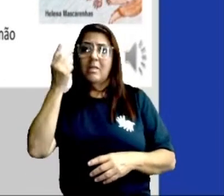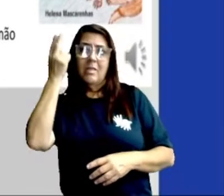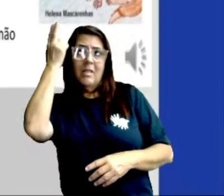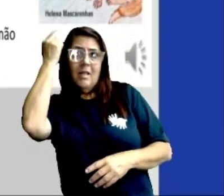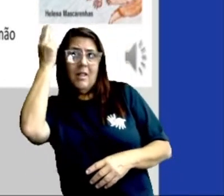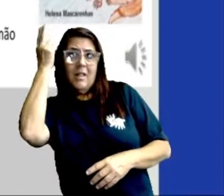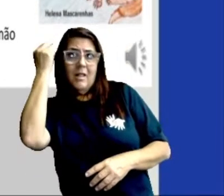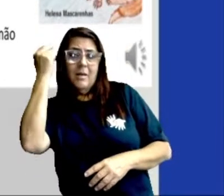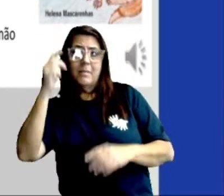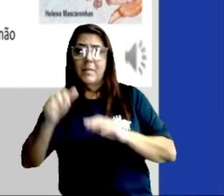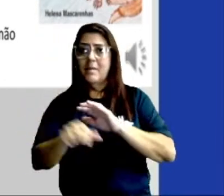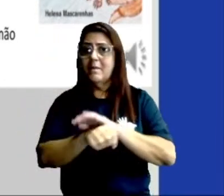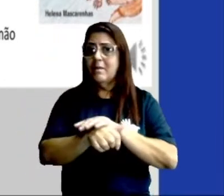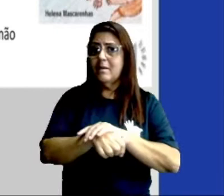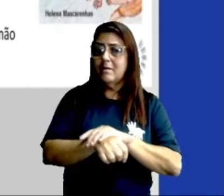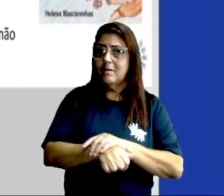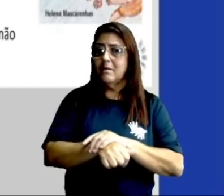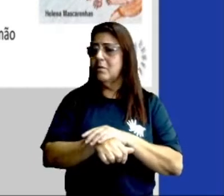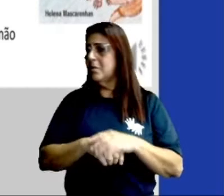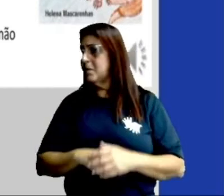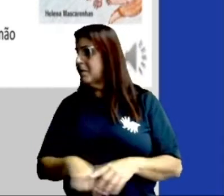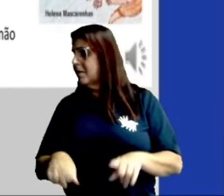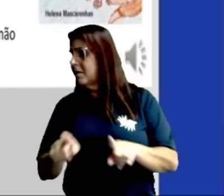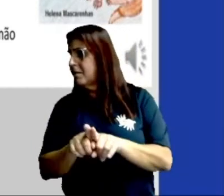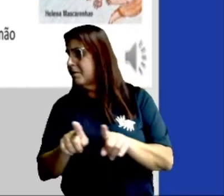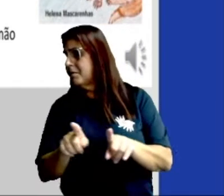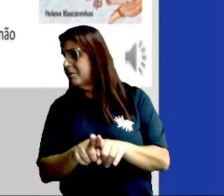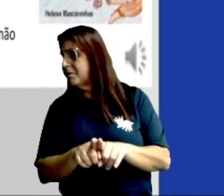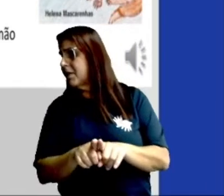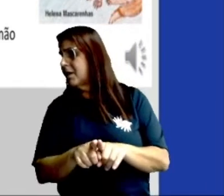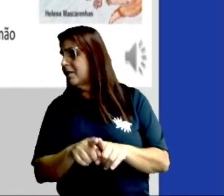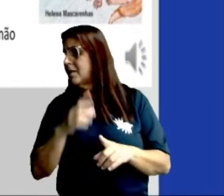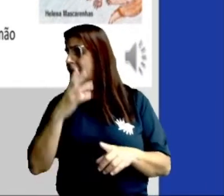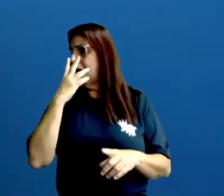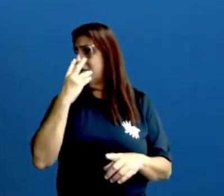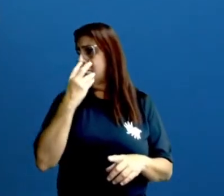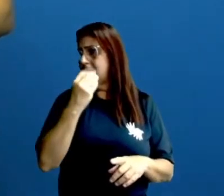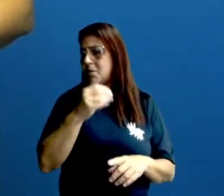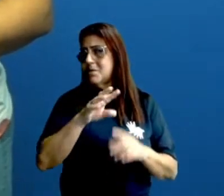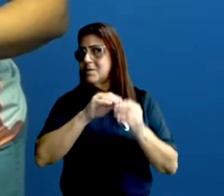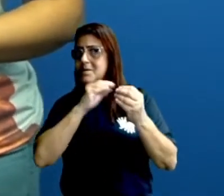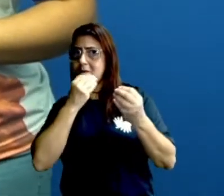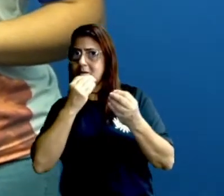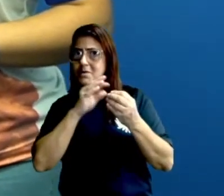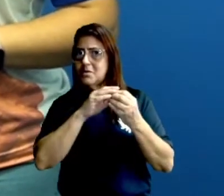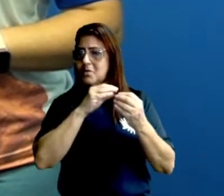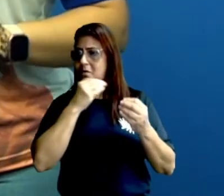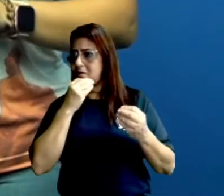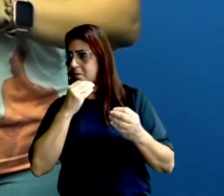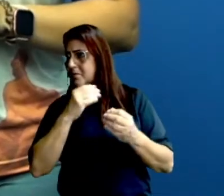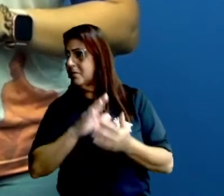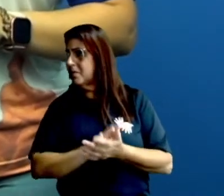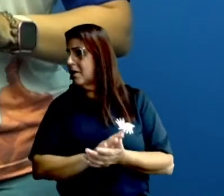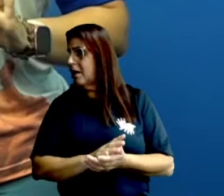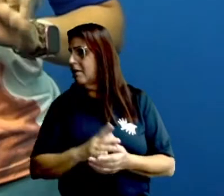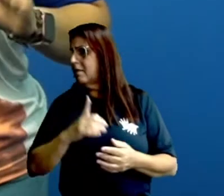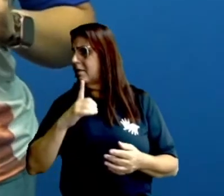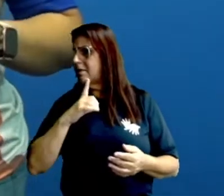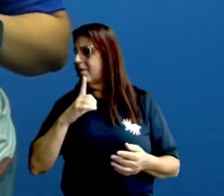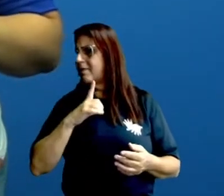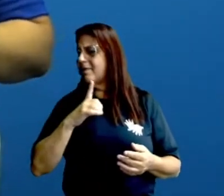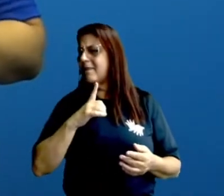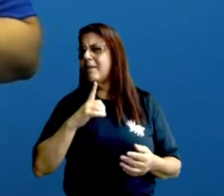a fábula da raposa e das uvas. Eu vou ler essa que está no meio, que é a da lebre e da tartaruga, que é uma das